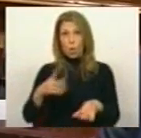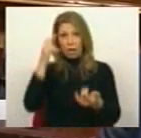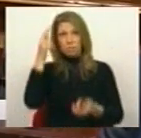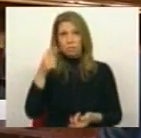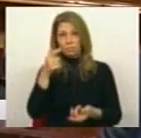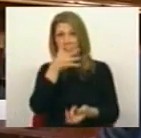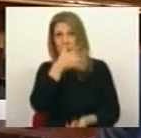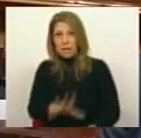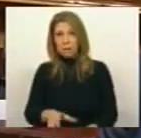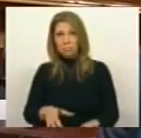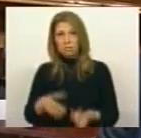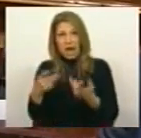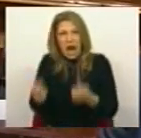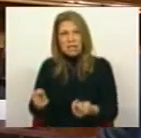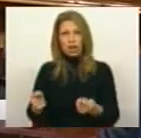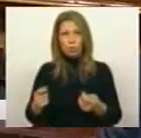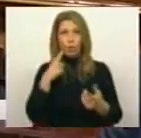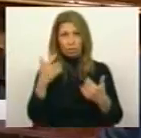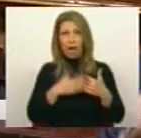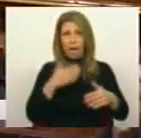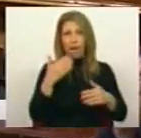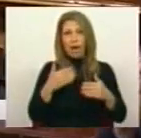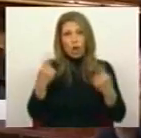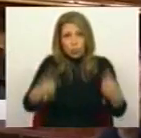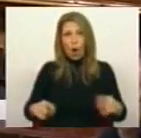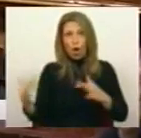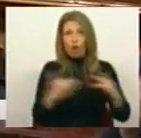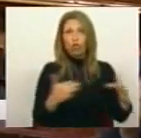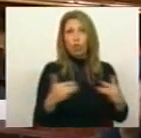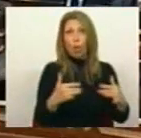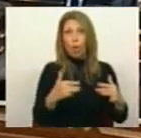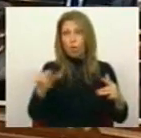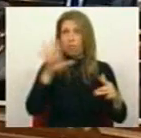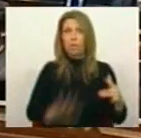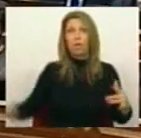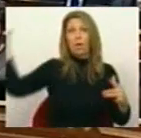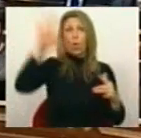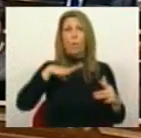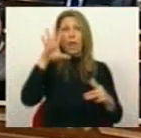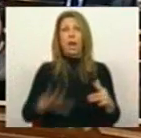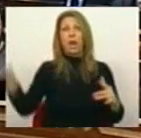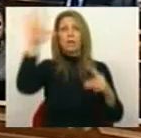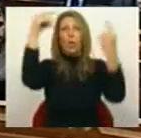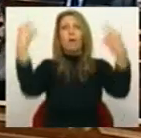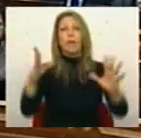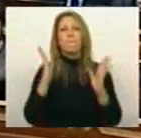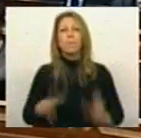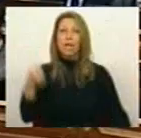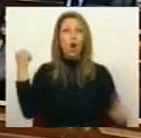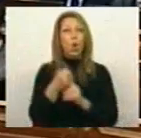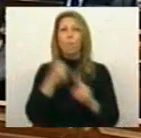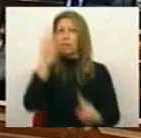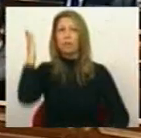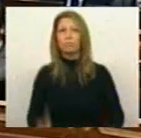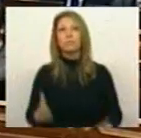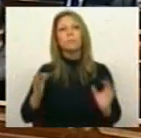está fora do nosso quadro constitucional e, por isso, tem de ser combatido com toda a determinação. Senhor Primeiro-Ministro, indo